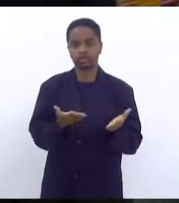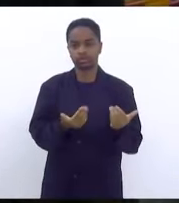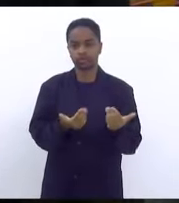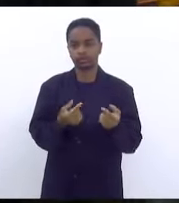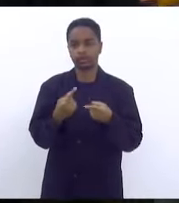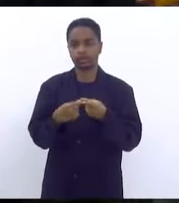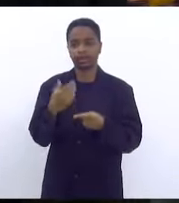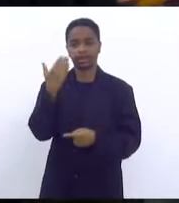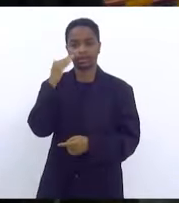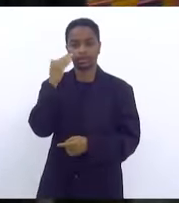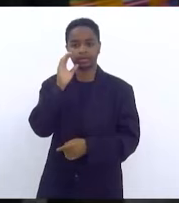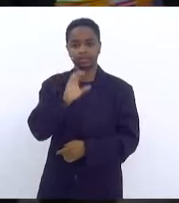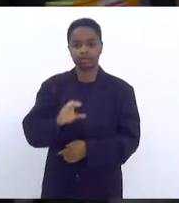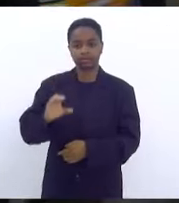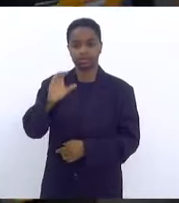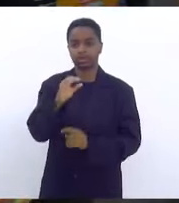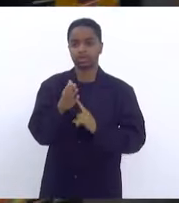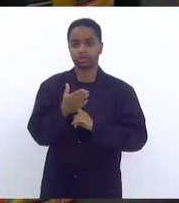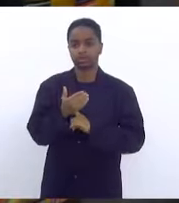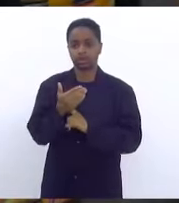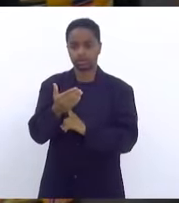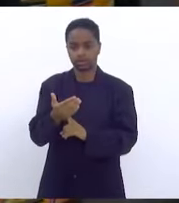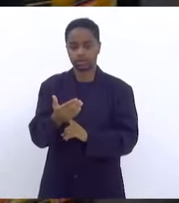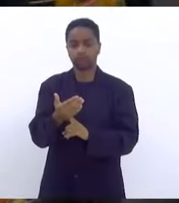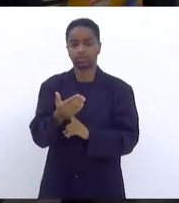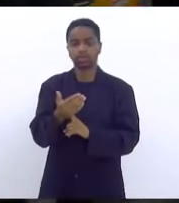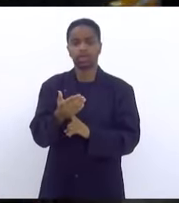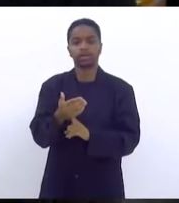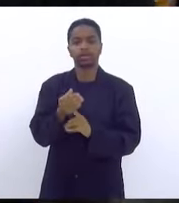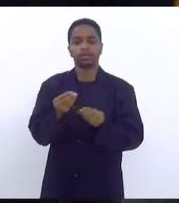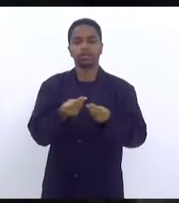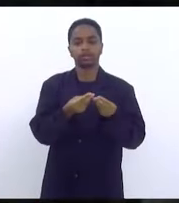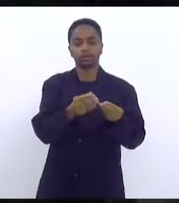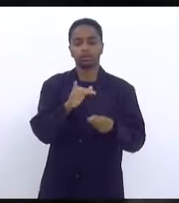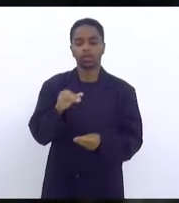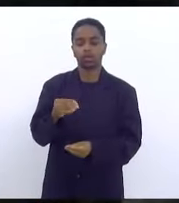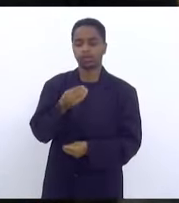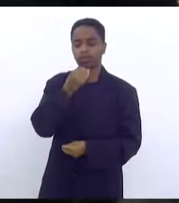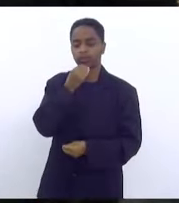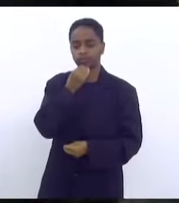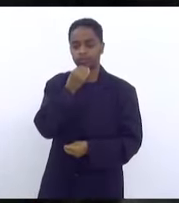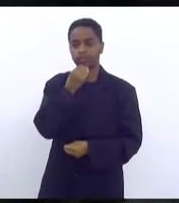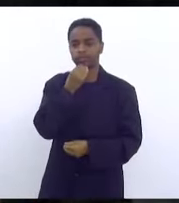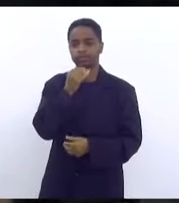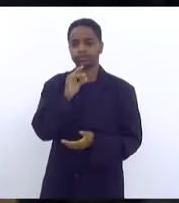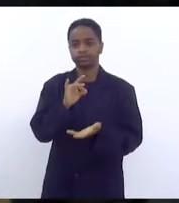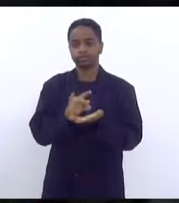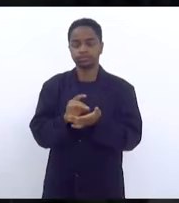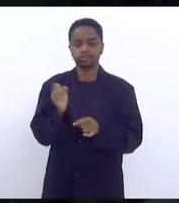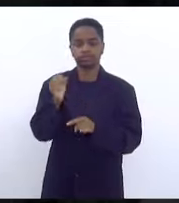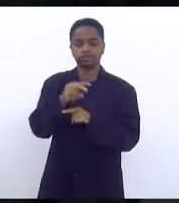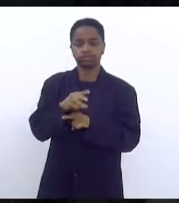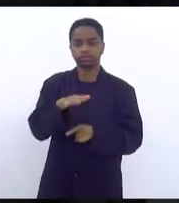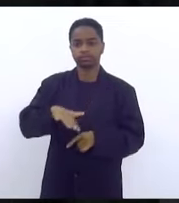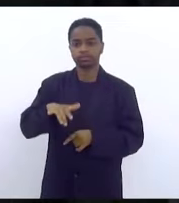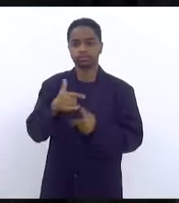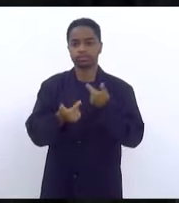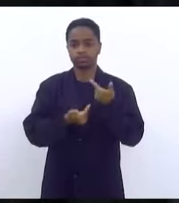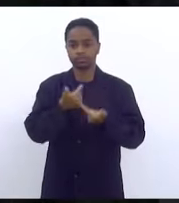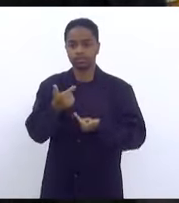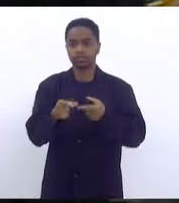a ciência, a tecnologia sem negacionismo, a oportunidade de assumir ali o mercado de trabalho e de